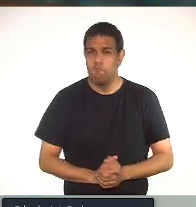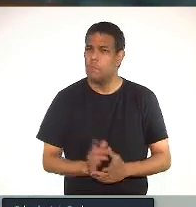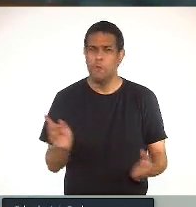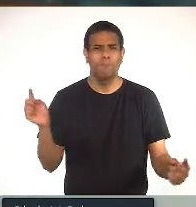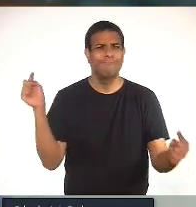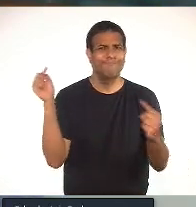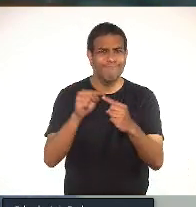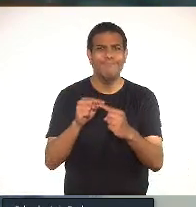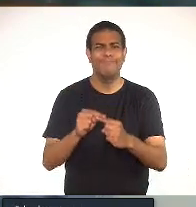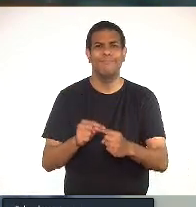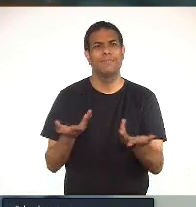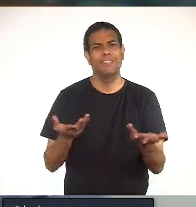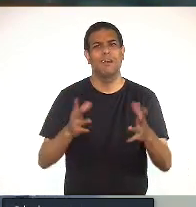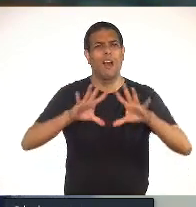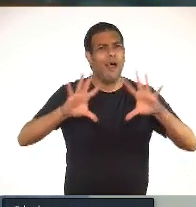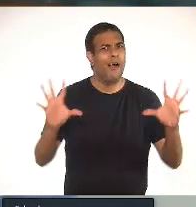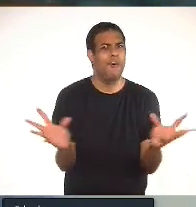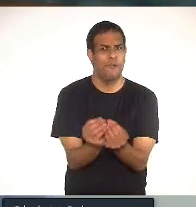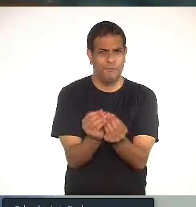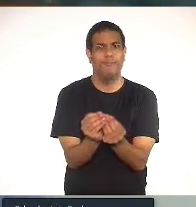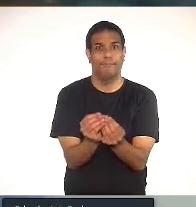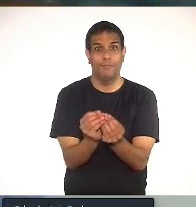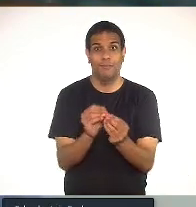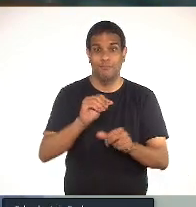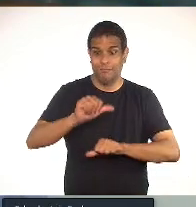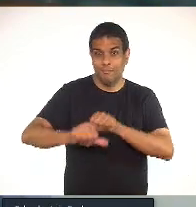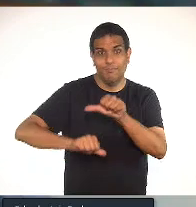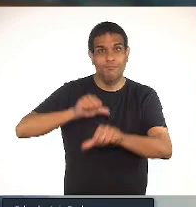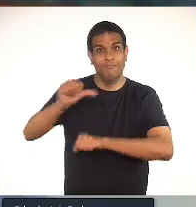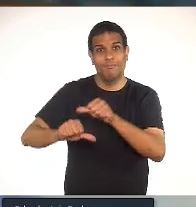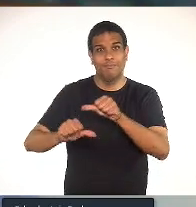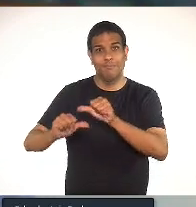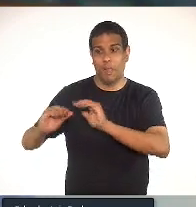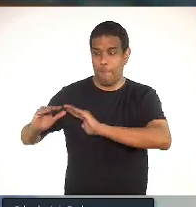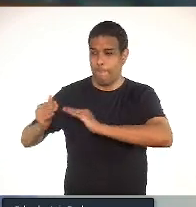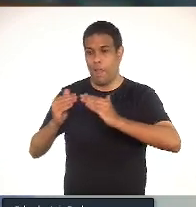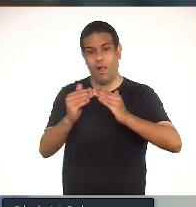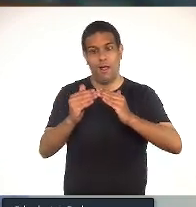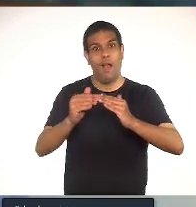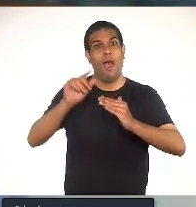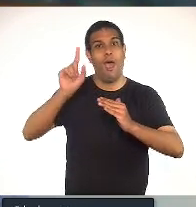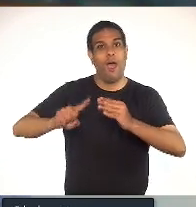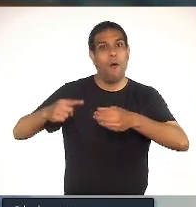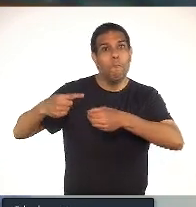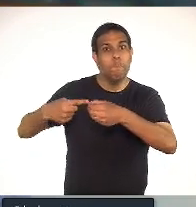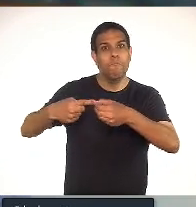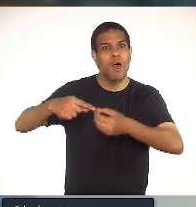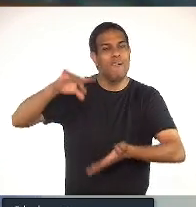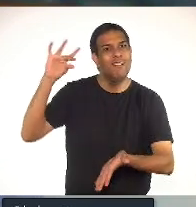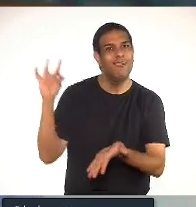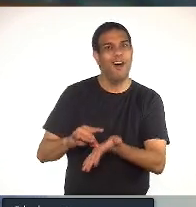Trata-se, em síntese, de transformar a favela em um bairro.